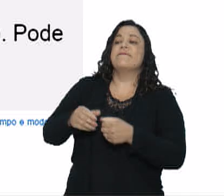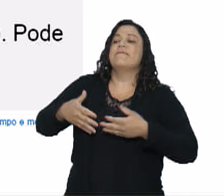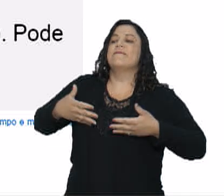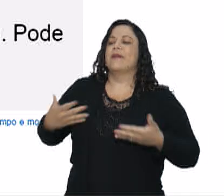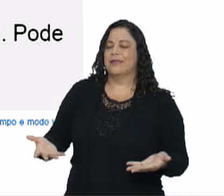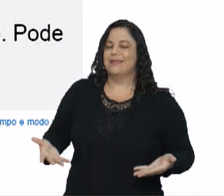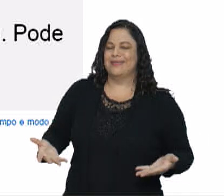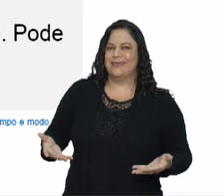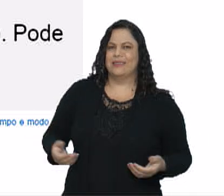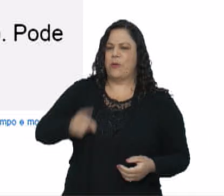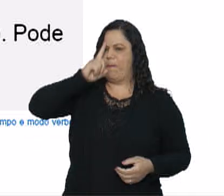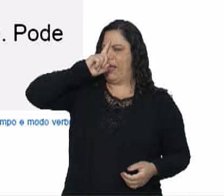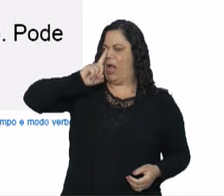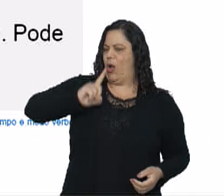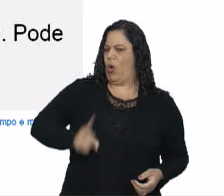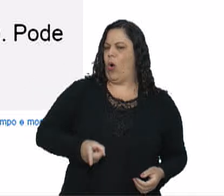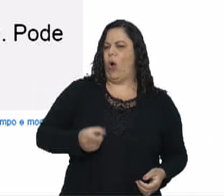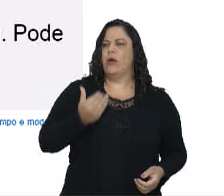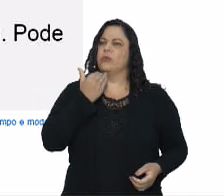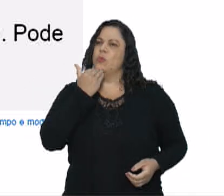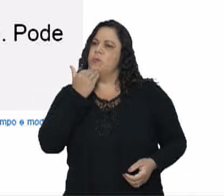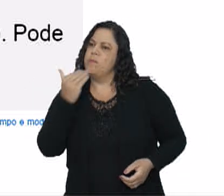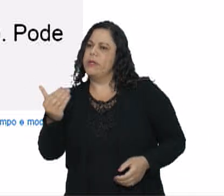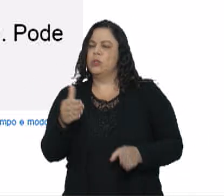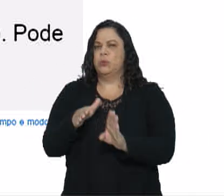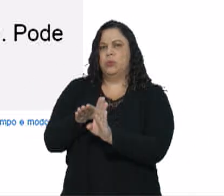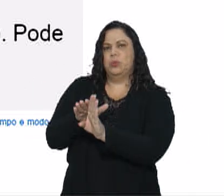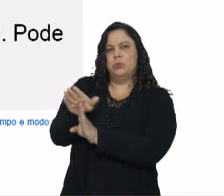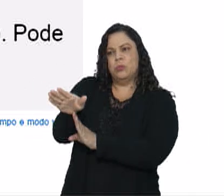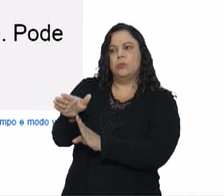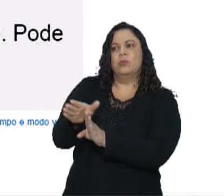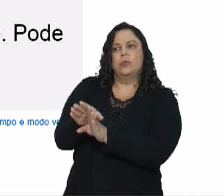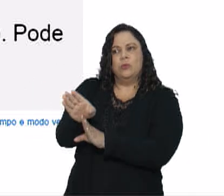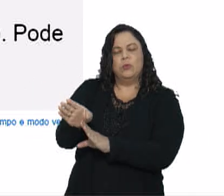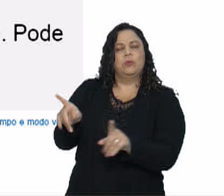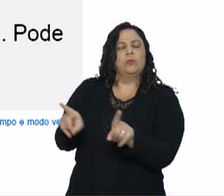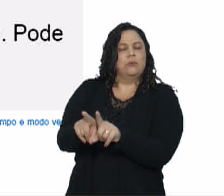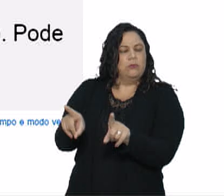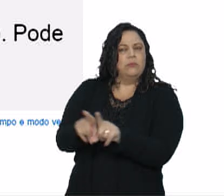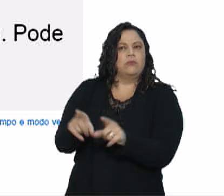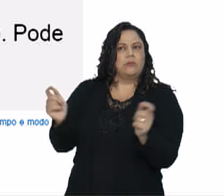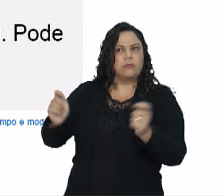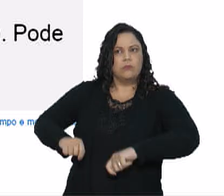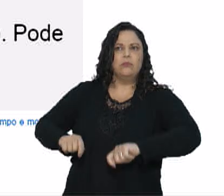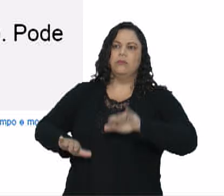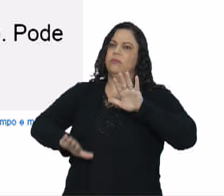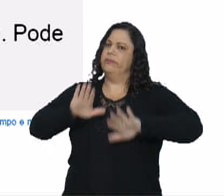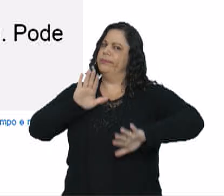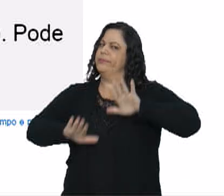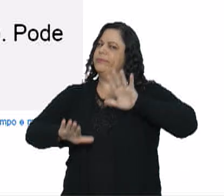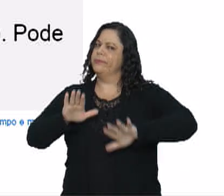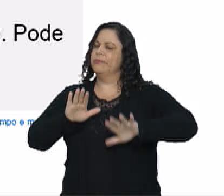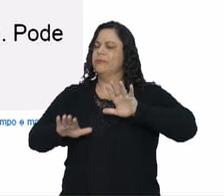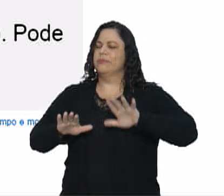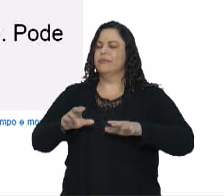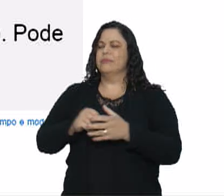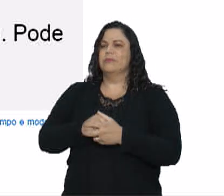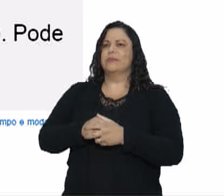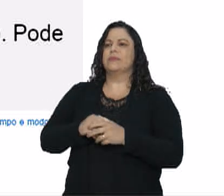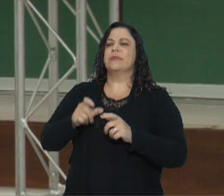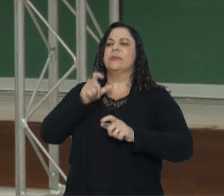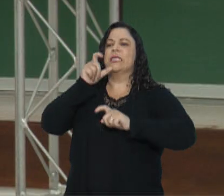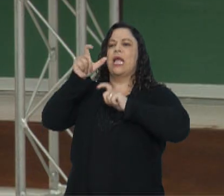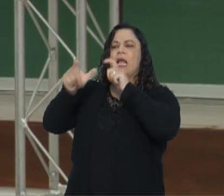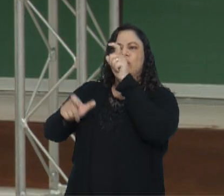Pode indicar uma ordem, um pedido, um conselho e etc. Dependendo da entonação e do contexto em que